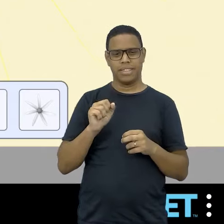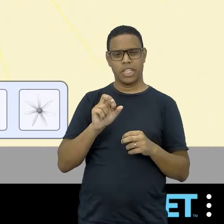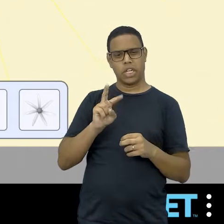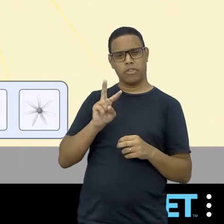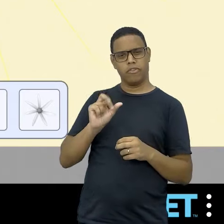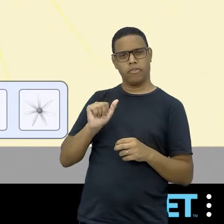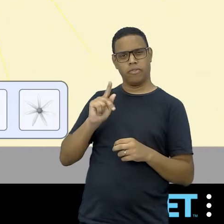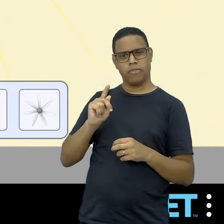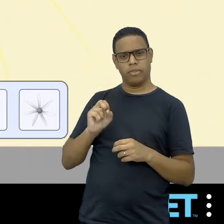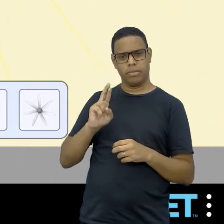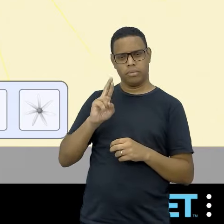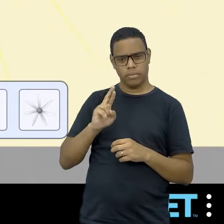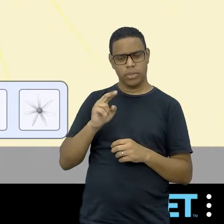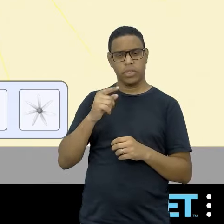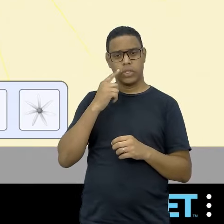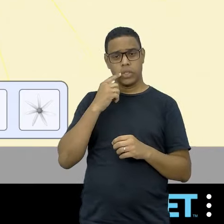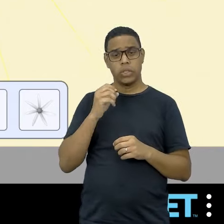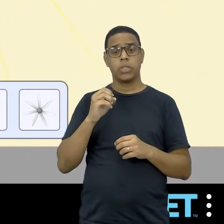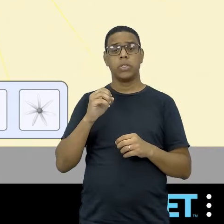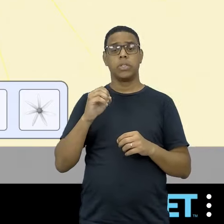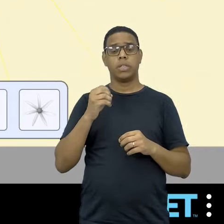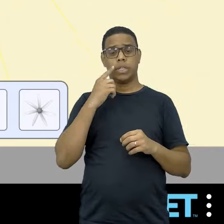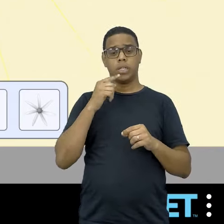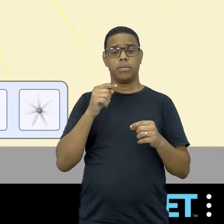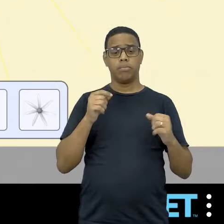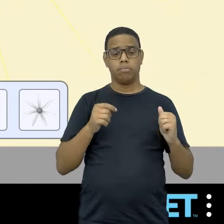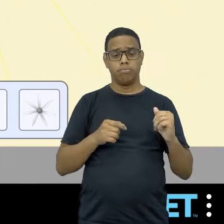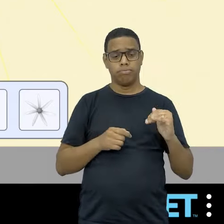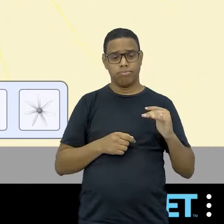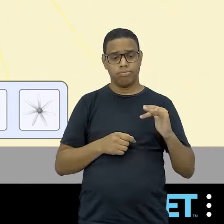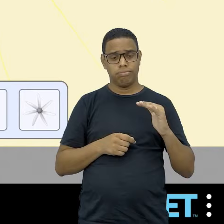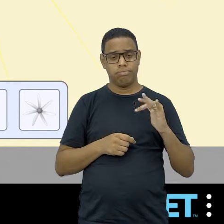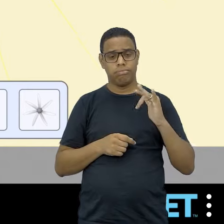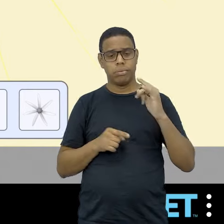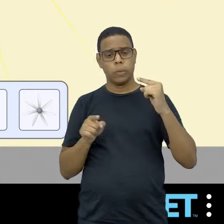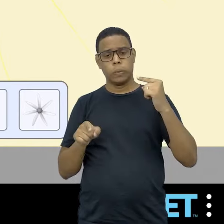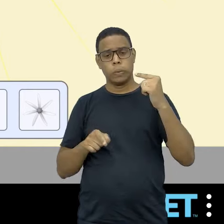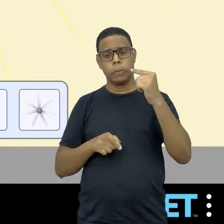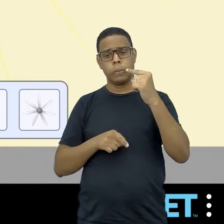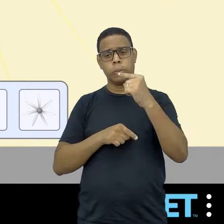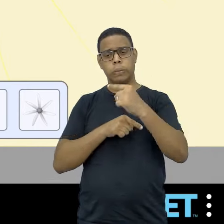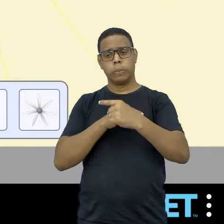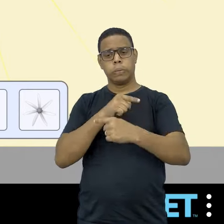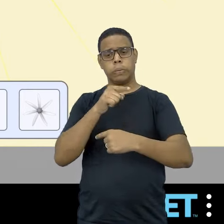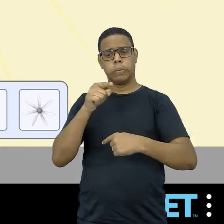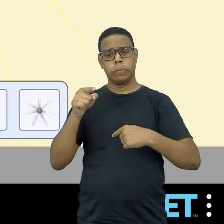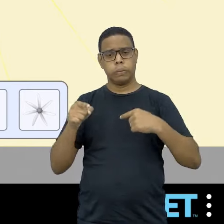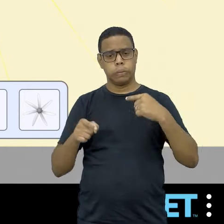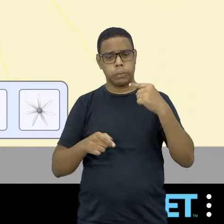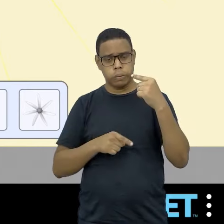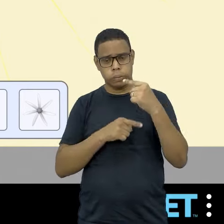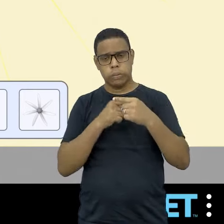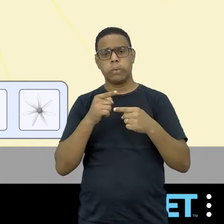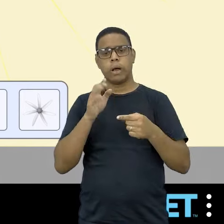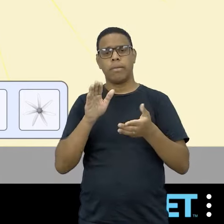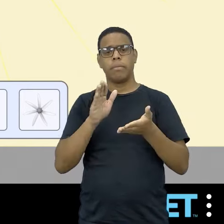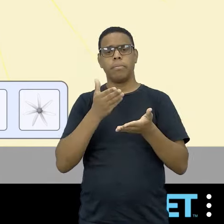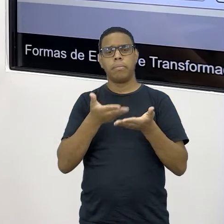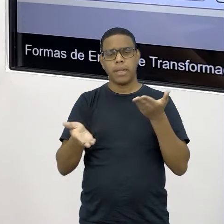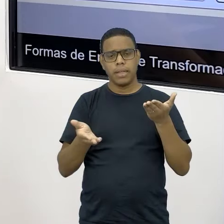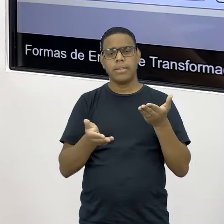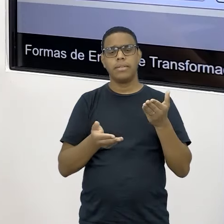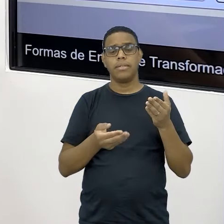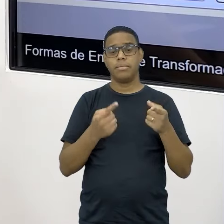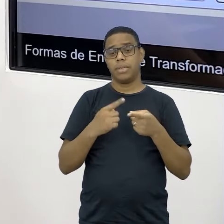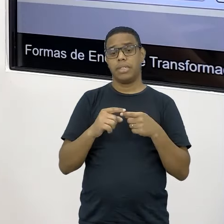vapor está indo diretamente ali para a roda d'água, né? E aí eu tenho uma perda. De repente